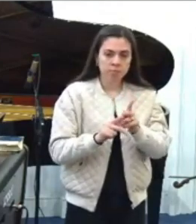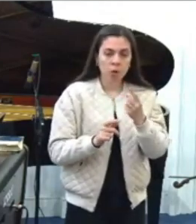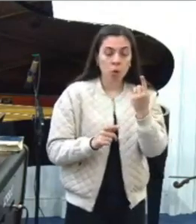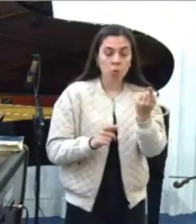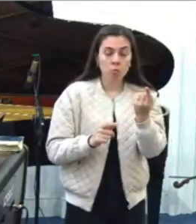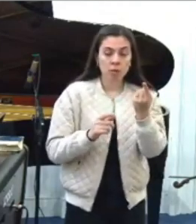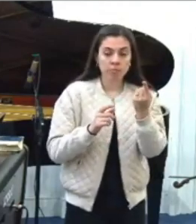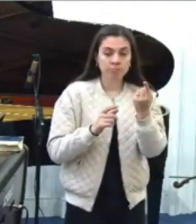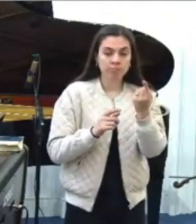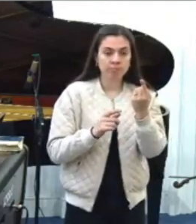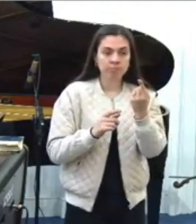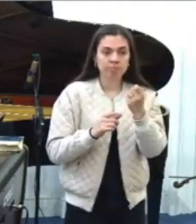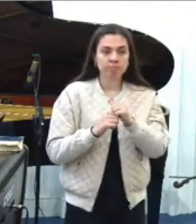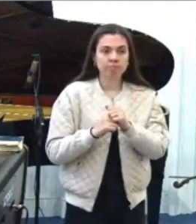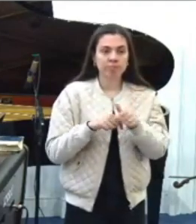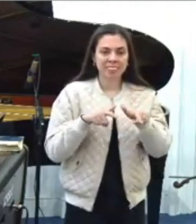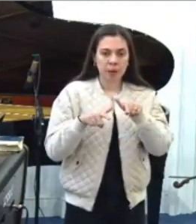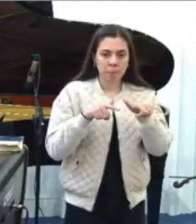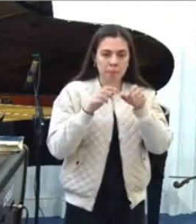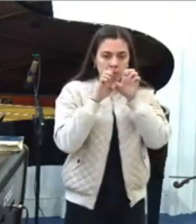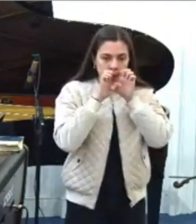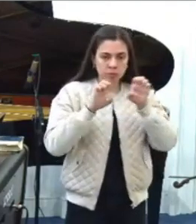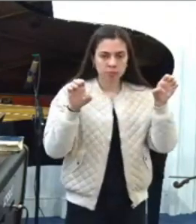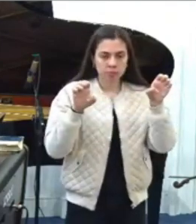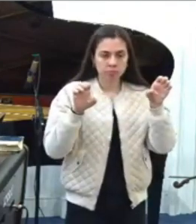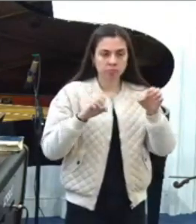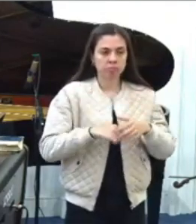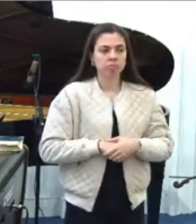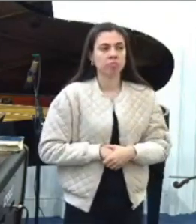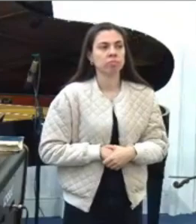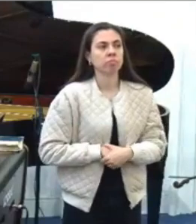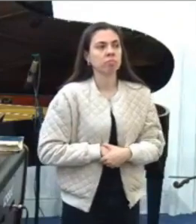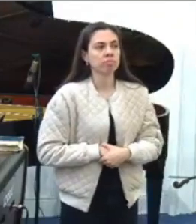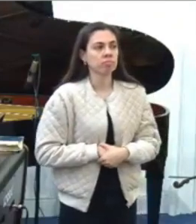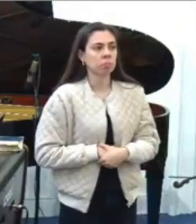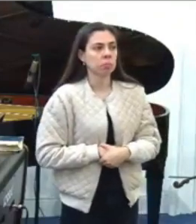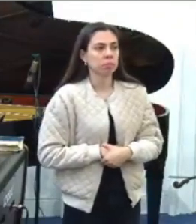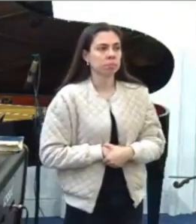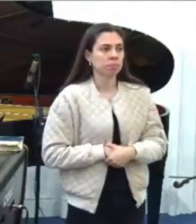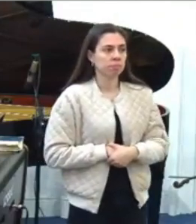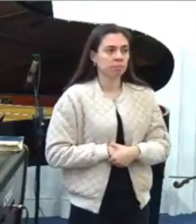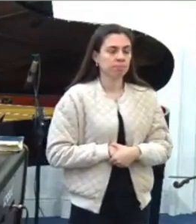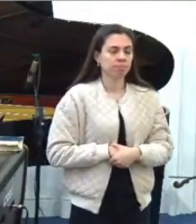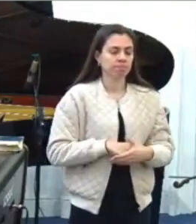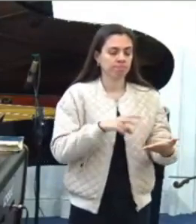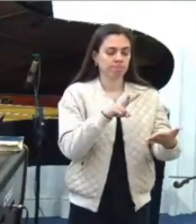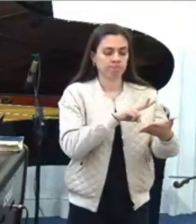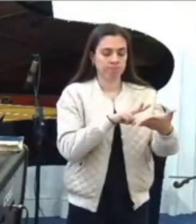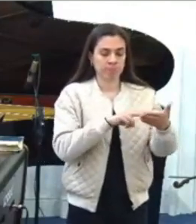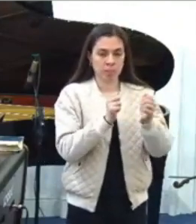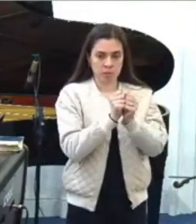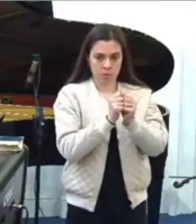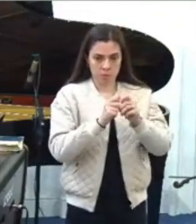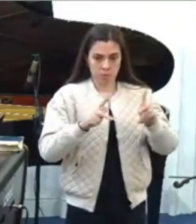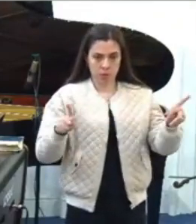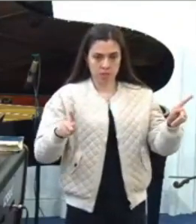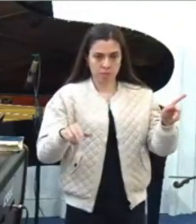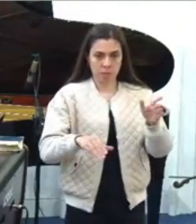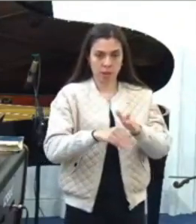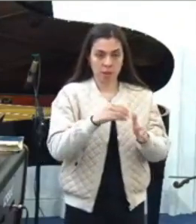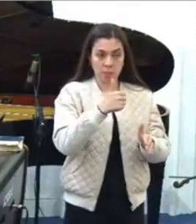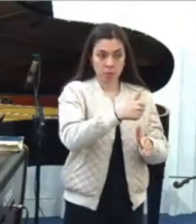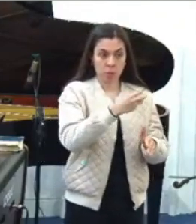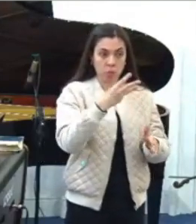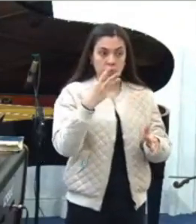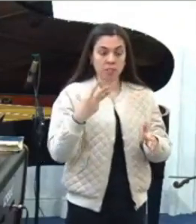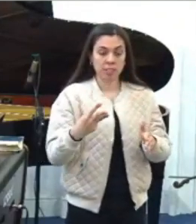13, eu acredito que esse texto tem o propósito de nos tornar conscientes a respeito da existência da